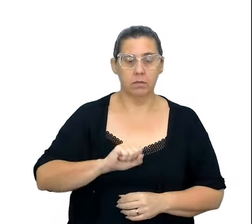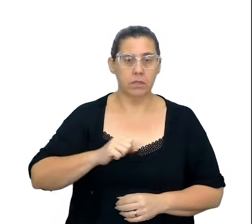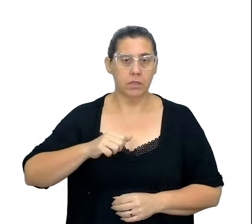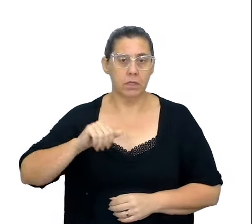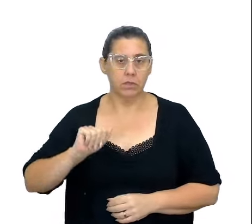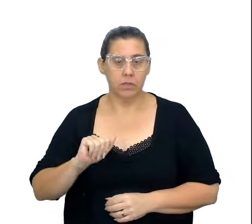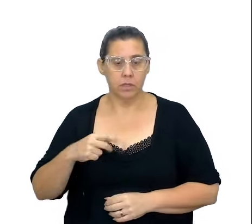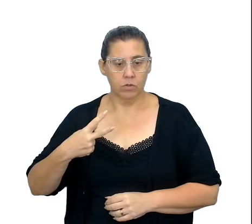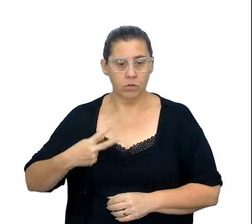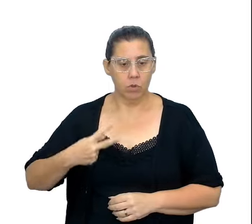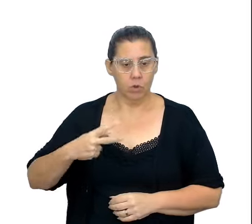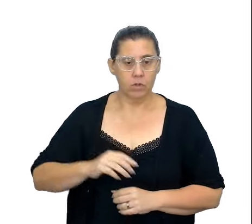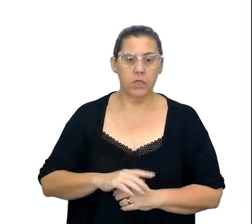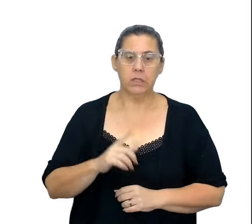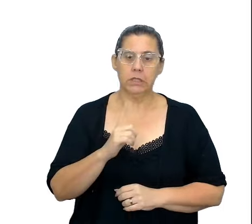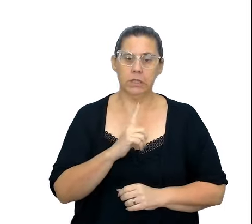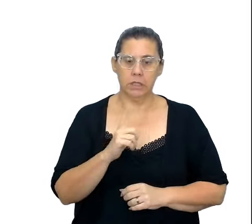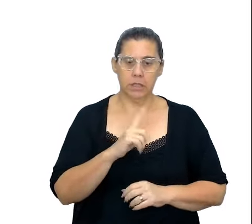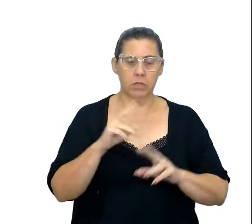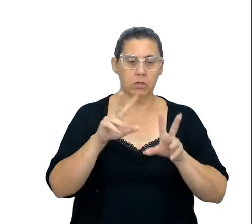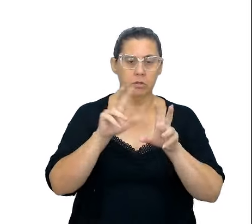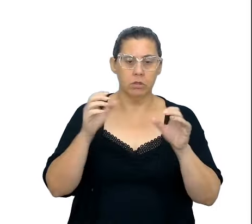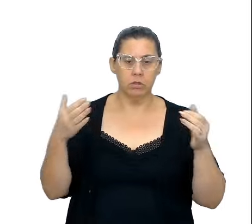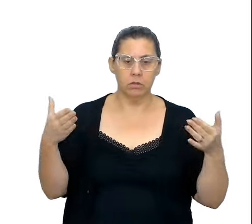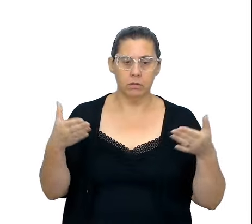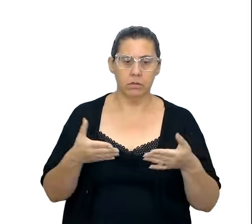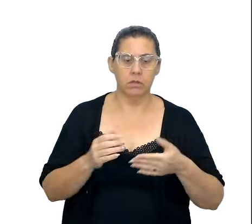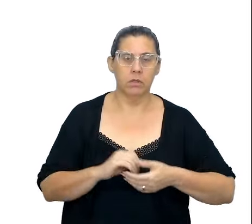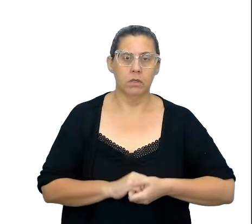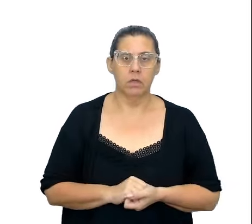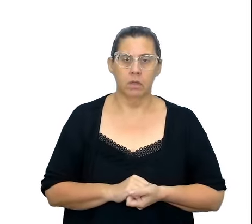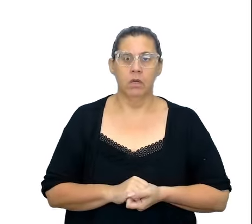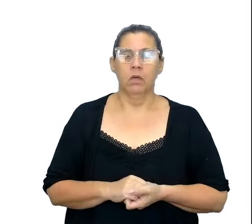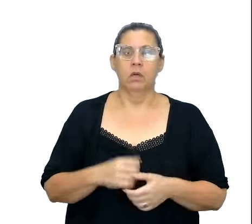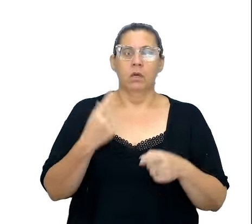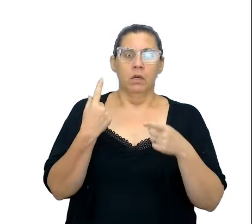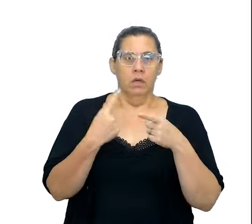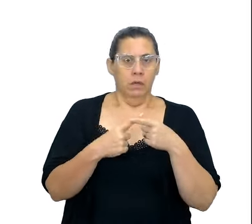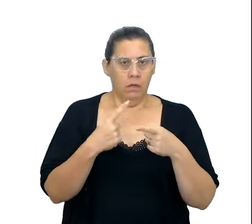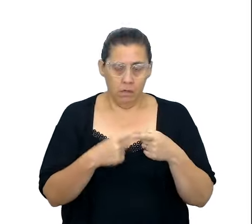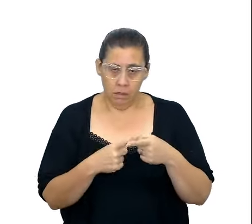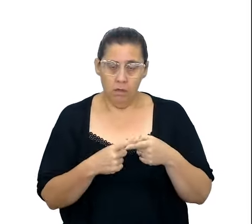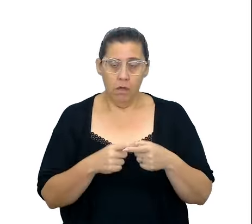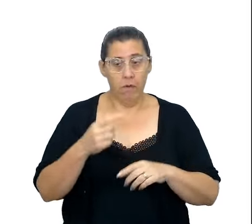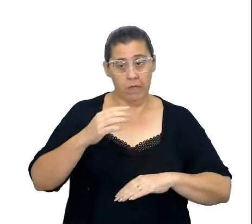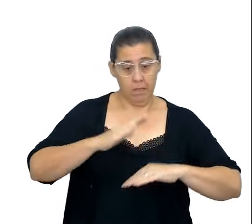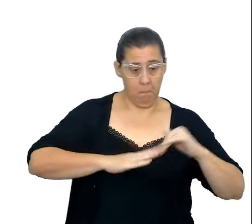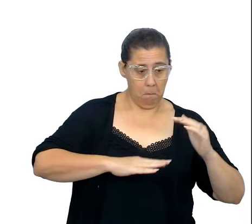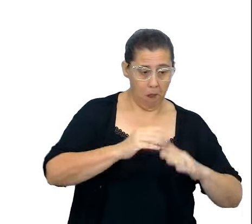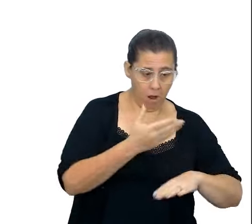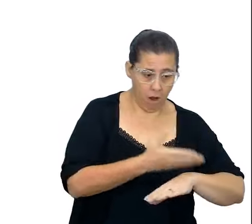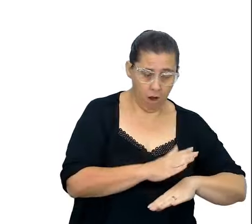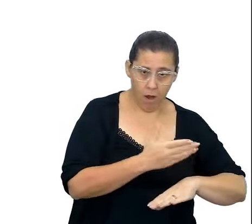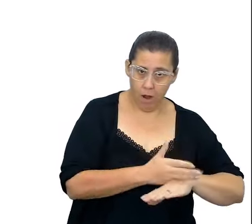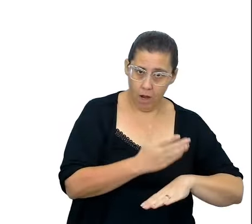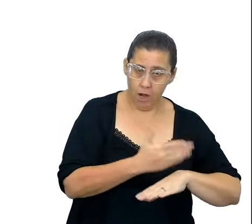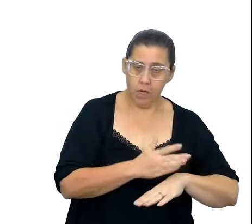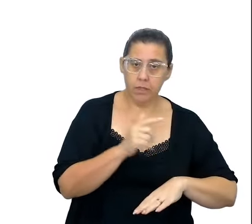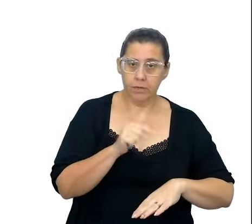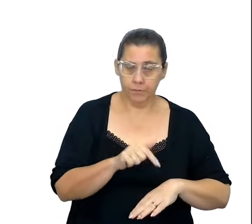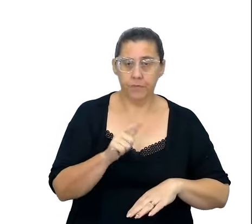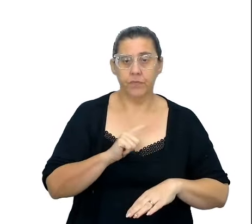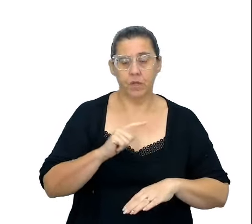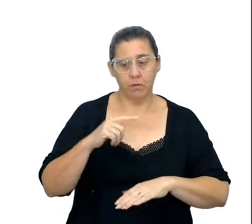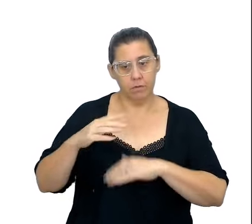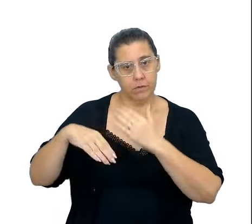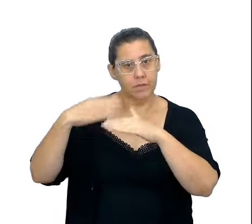tá? Tanto a habilidade essencial, como também as de suporte, porque é através delas aí que o estudante vai